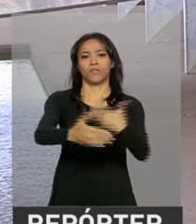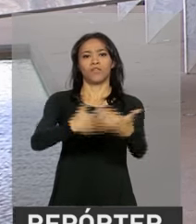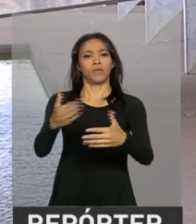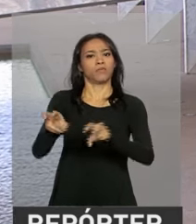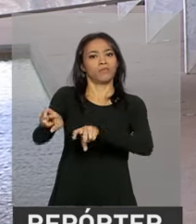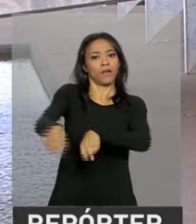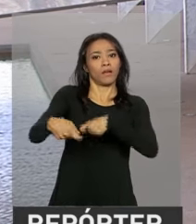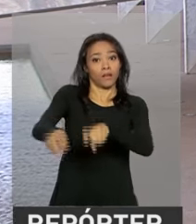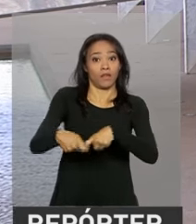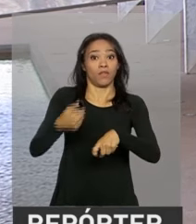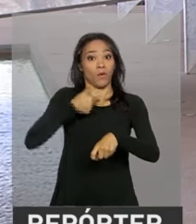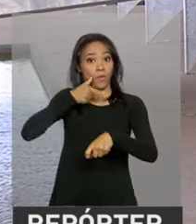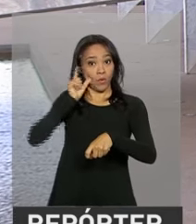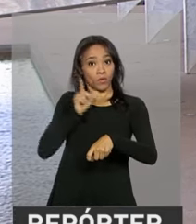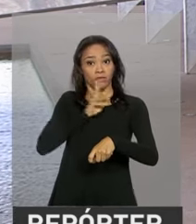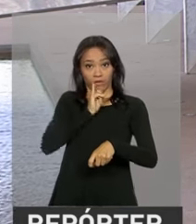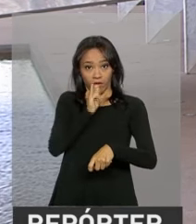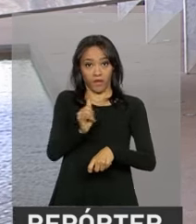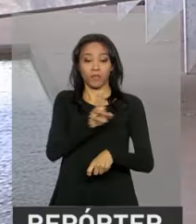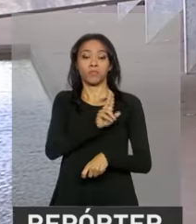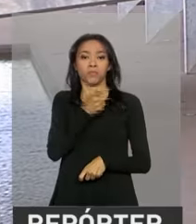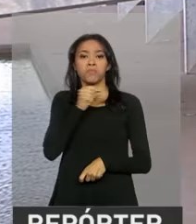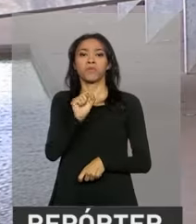ministro da Casa Civil, Eliseu Padilha.